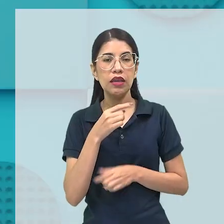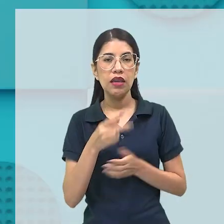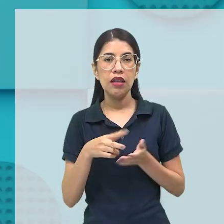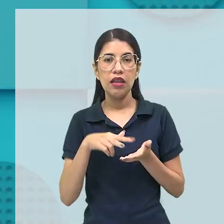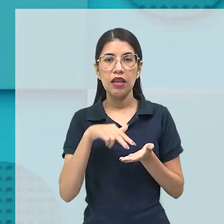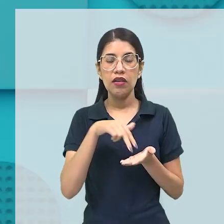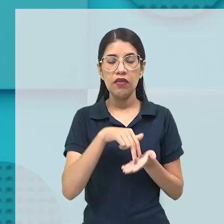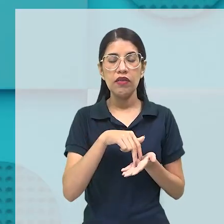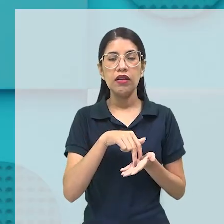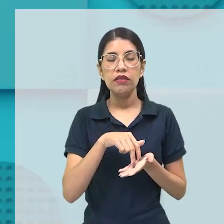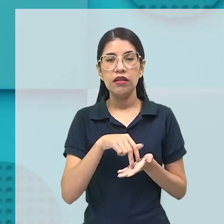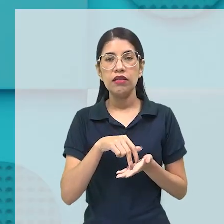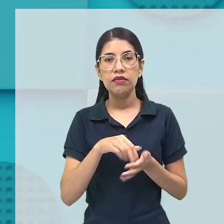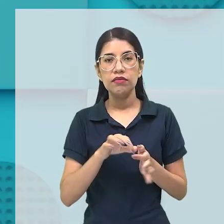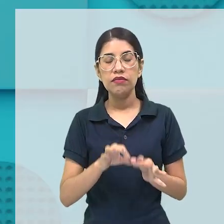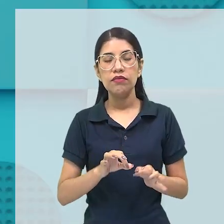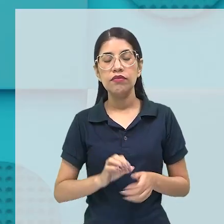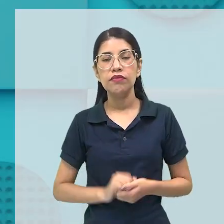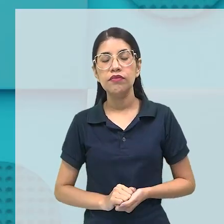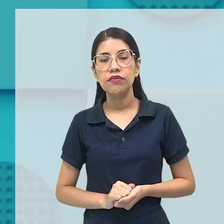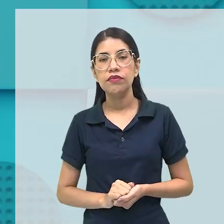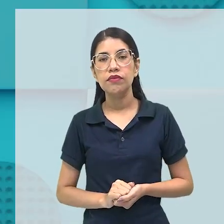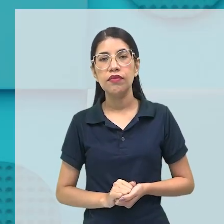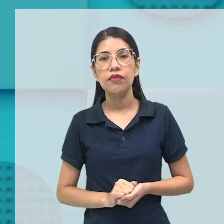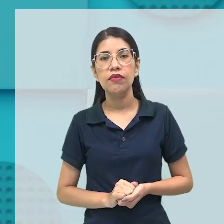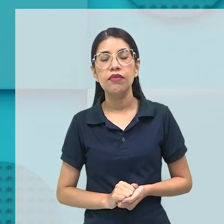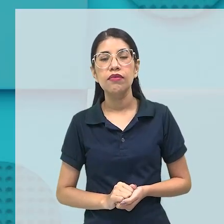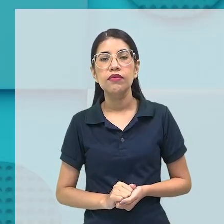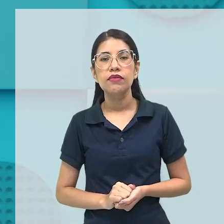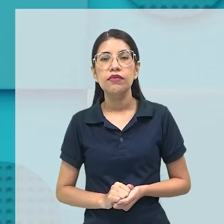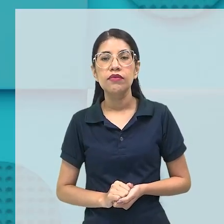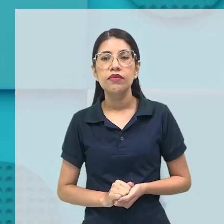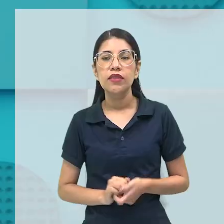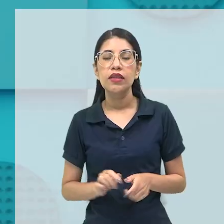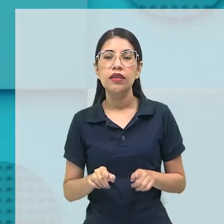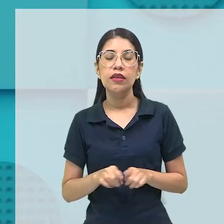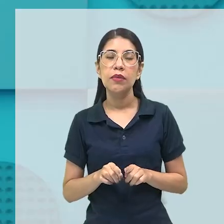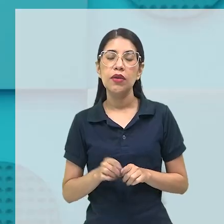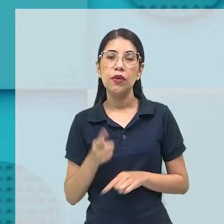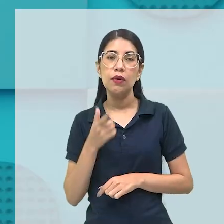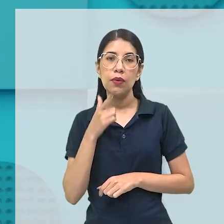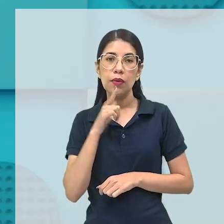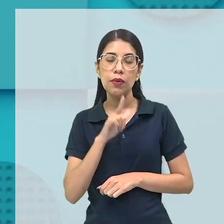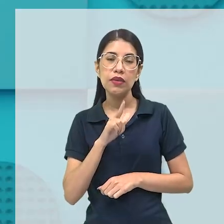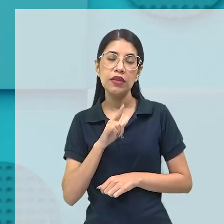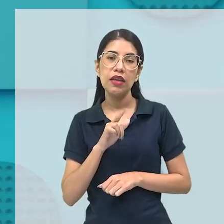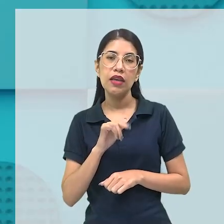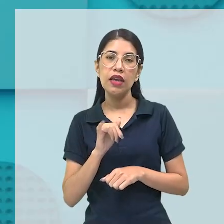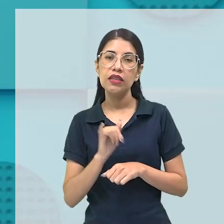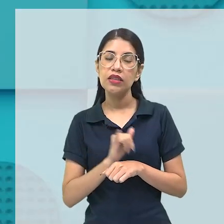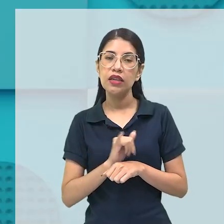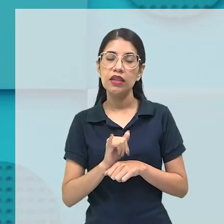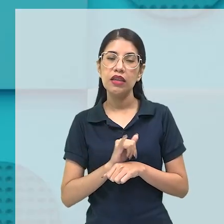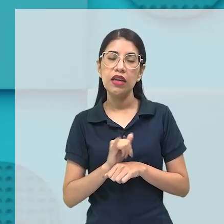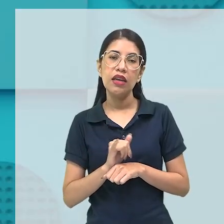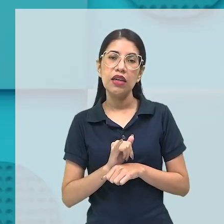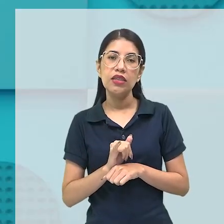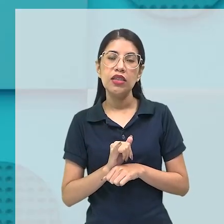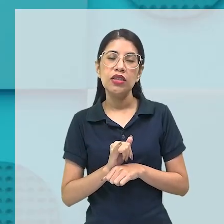uma forma bem perfeita, né? Ou ele consegue realizar algumas chaves que